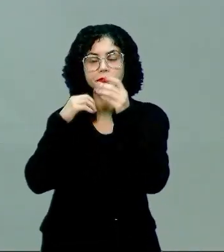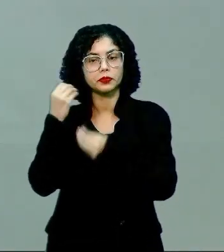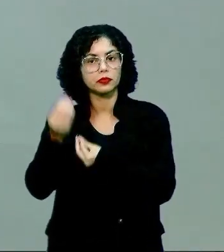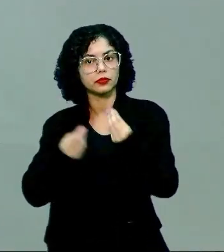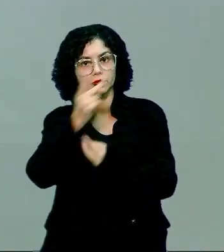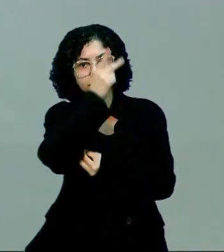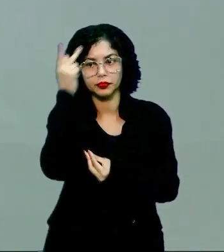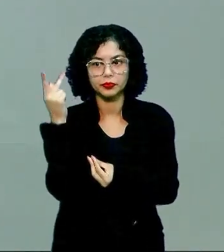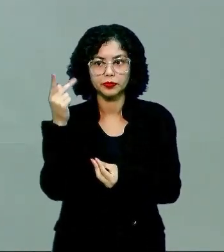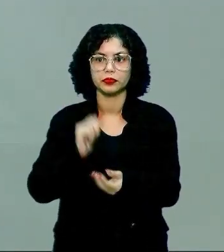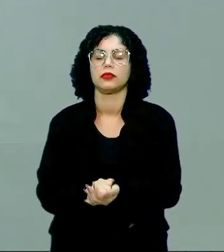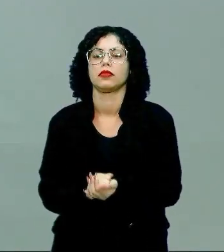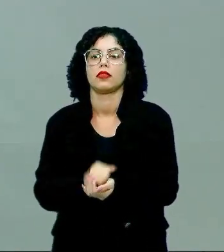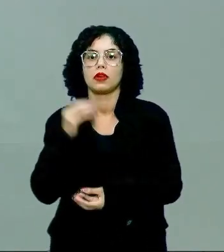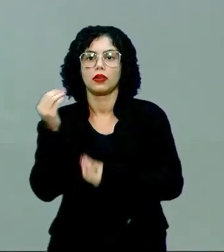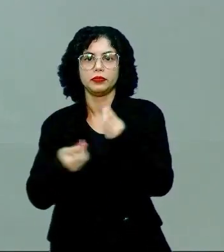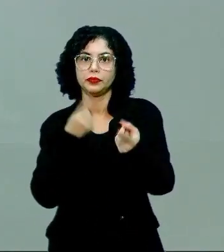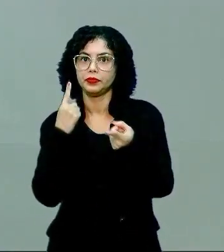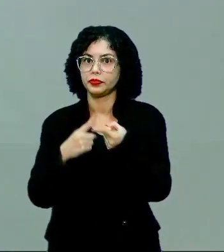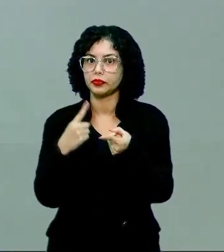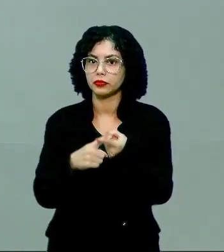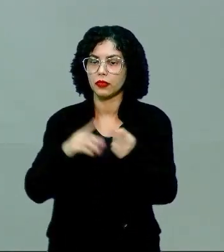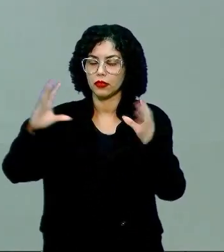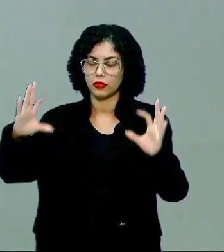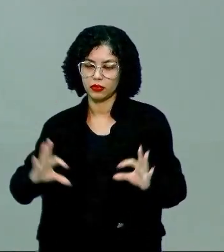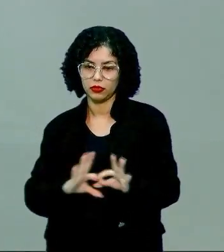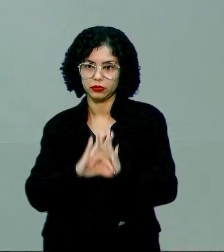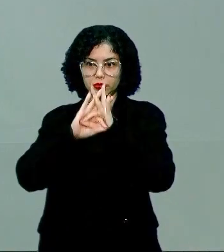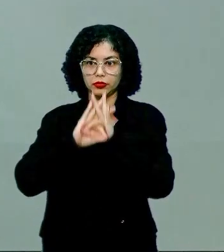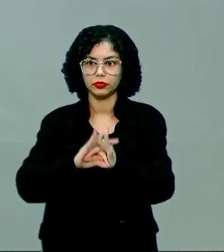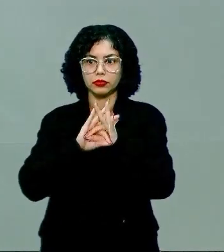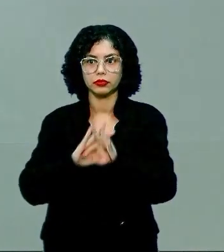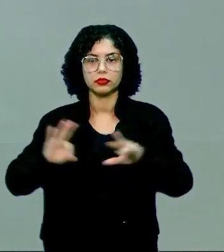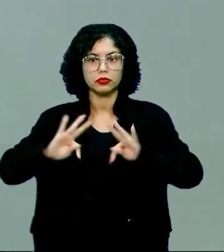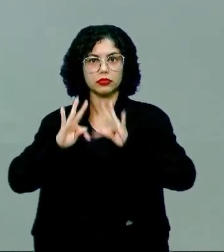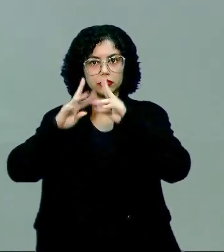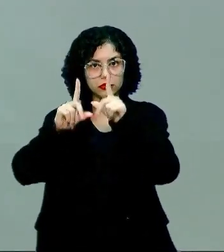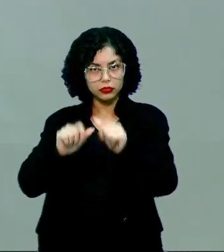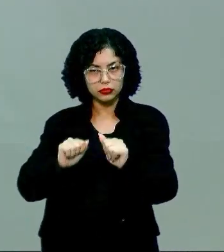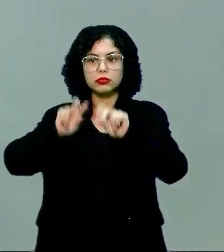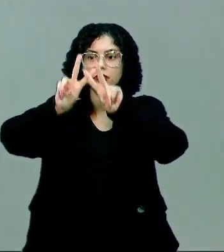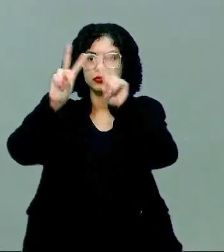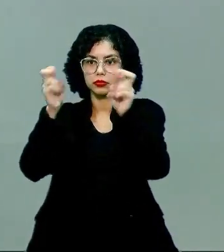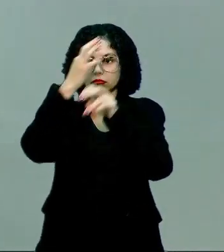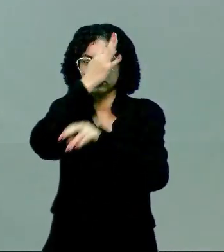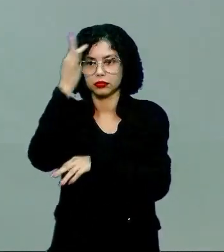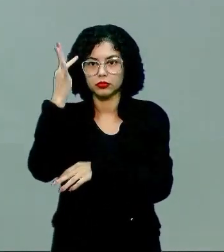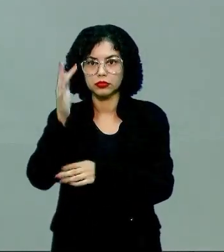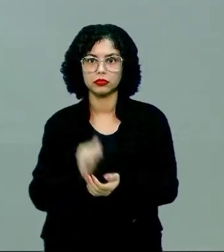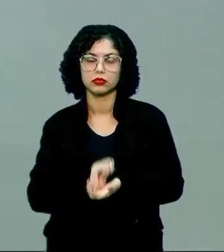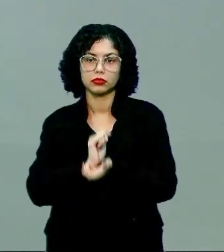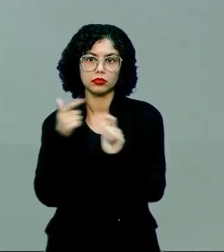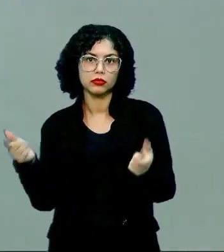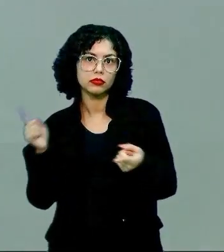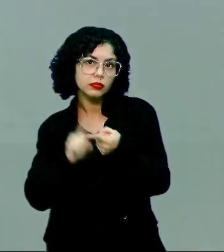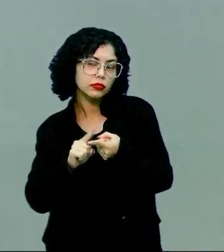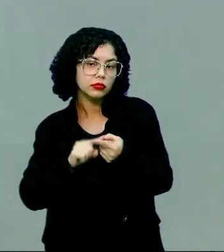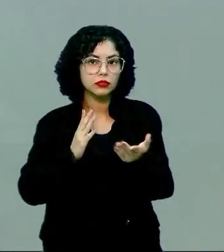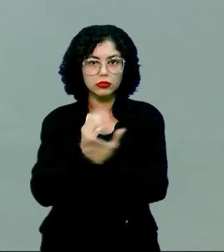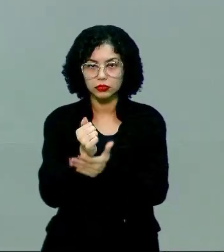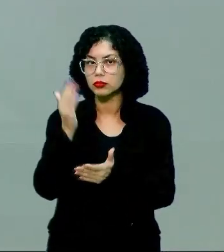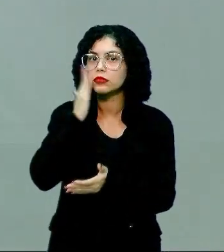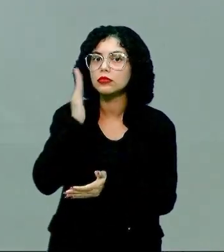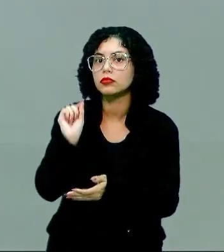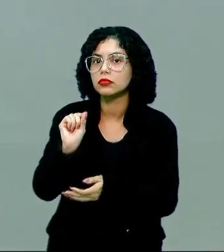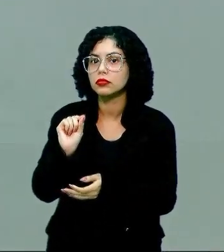como um indivíduo Então porque a gente faz sempre correlação a toda essa abordagem um pouco mais filosófica antropológica porque a gente